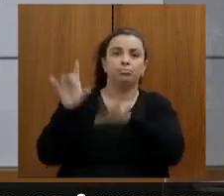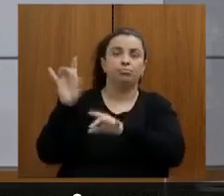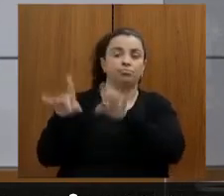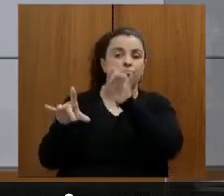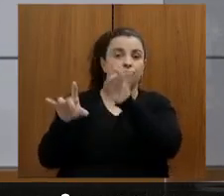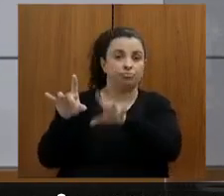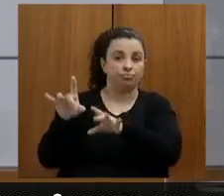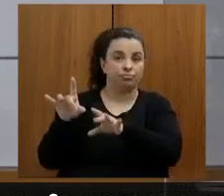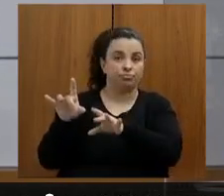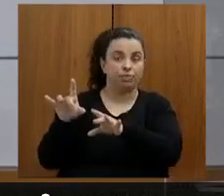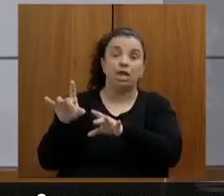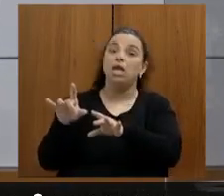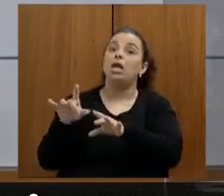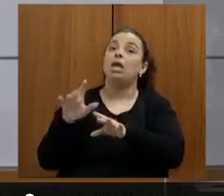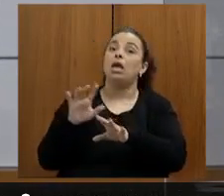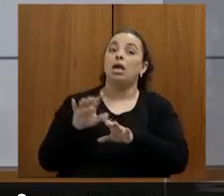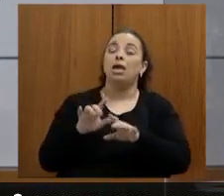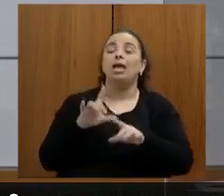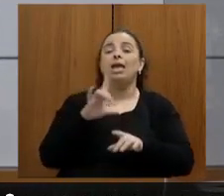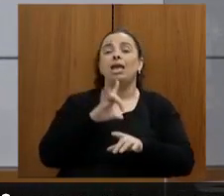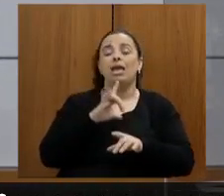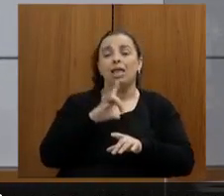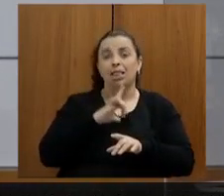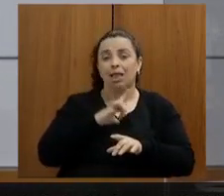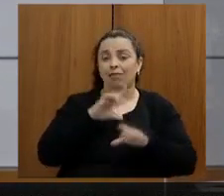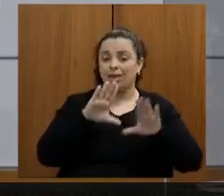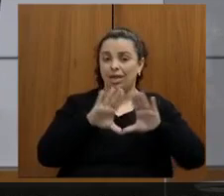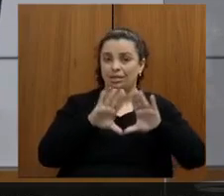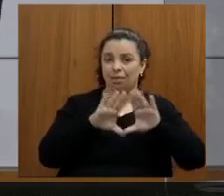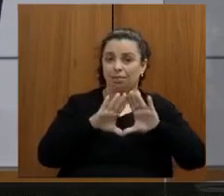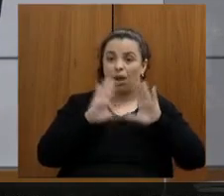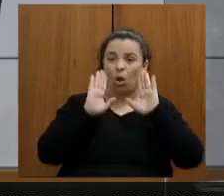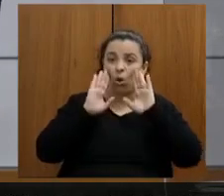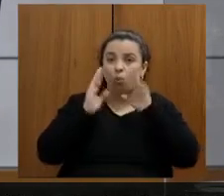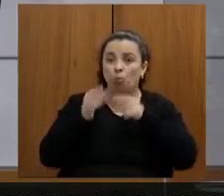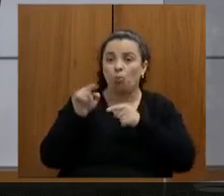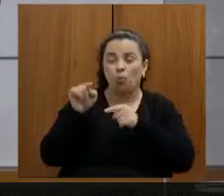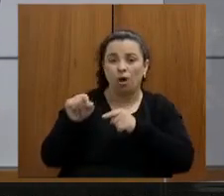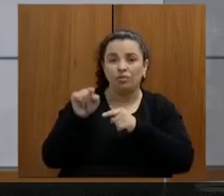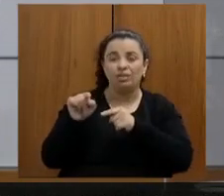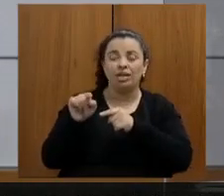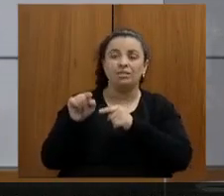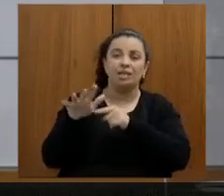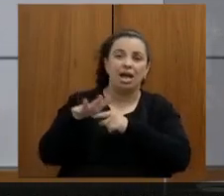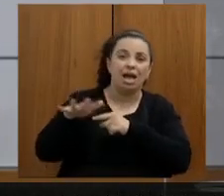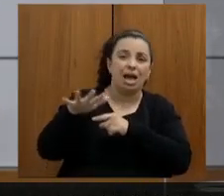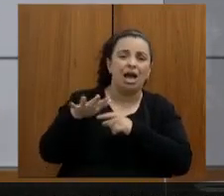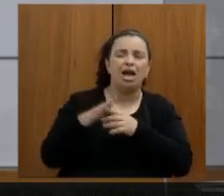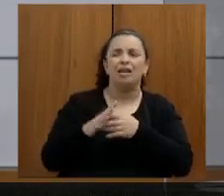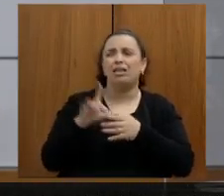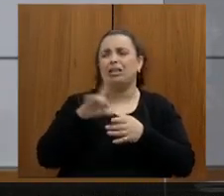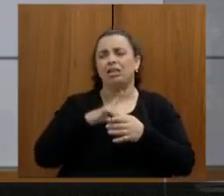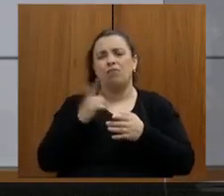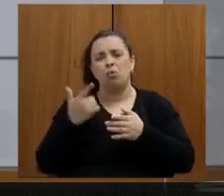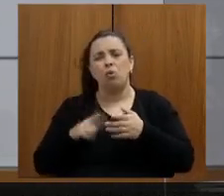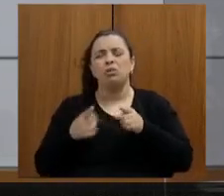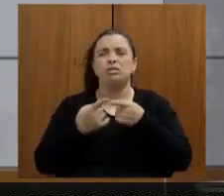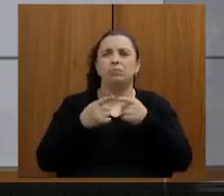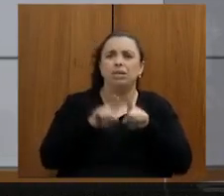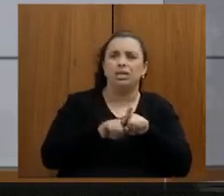Assembleia Legislativa junto com o governo do estado junto com a seiva do nosso secretário marcato